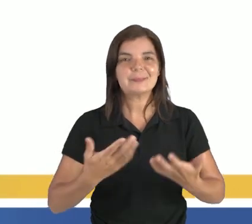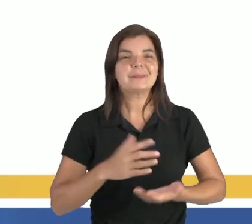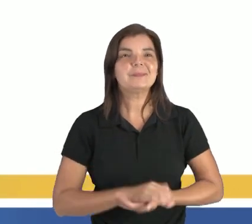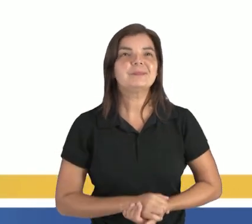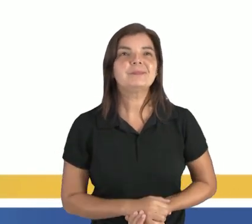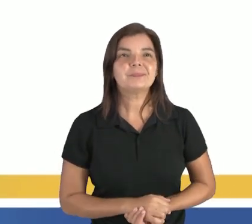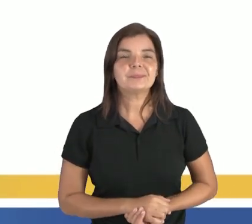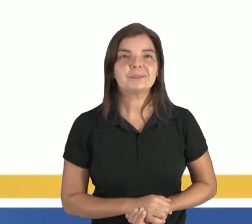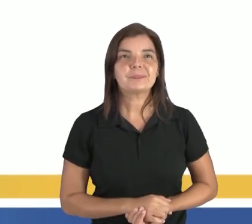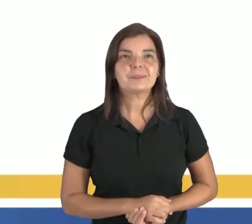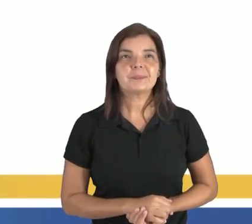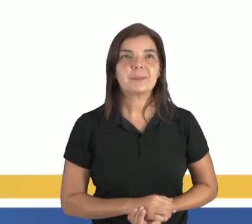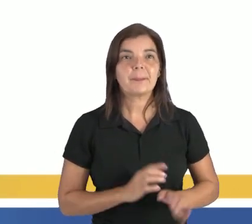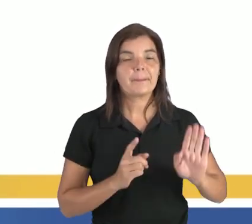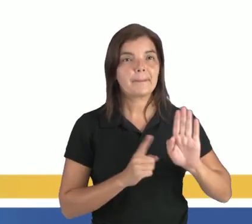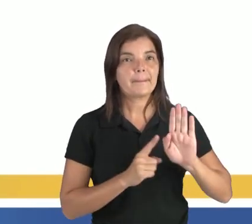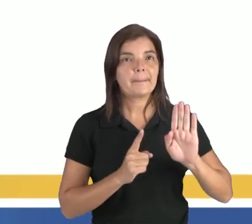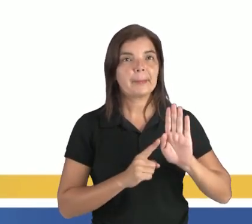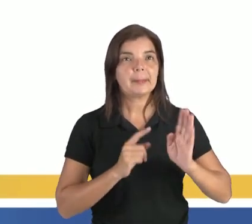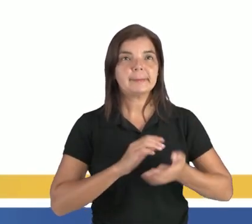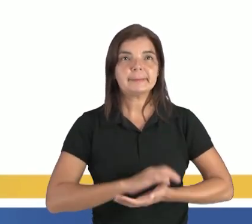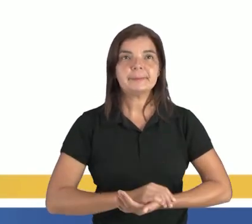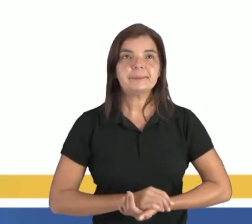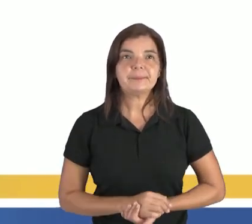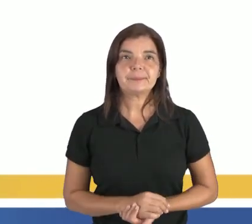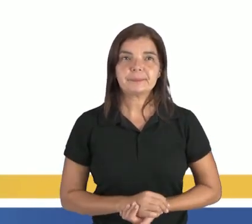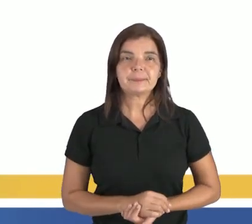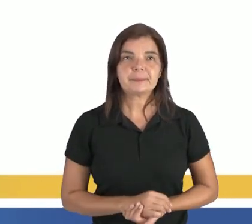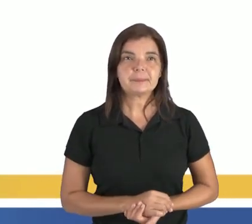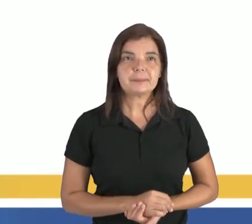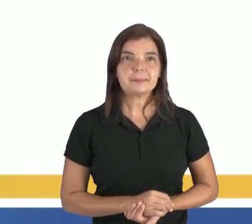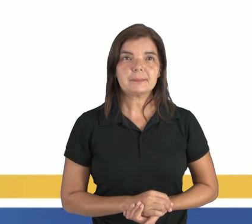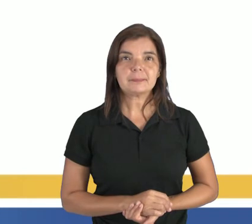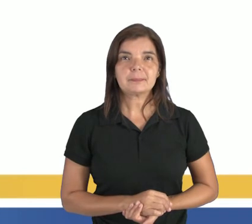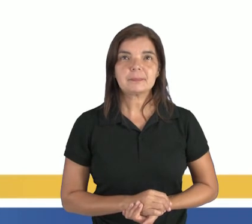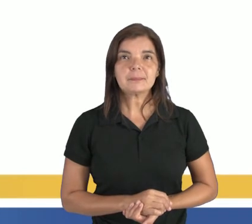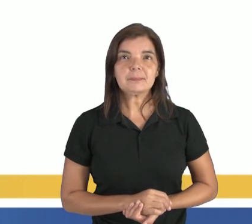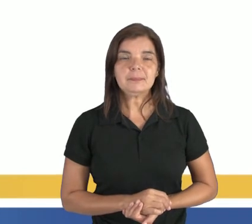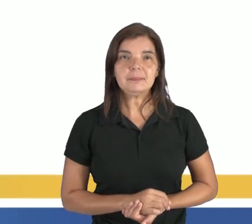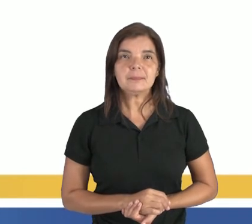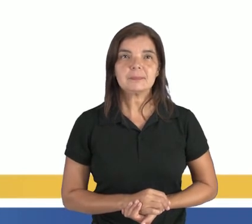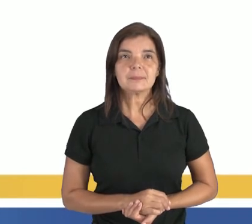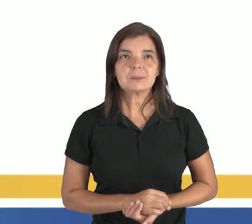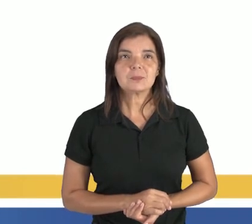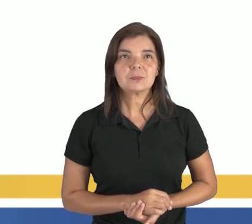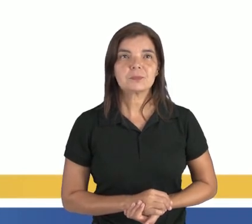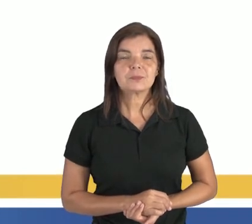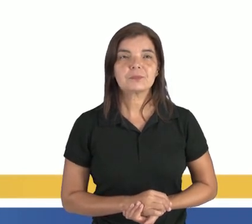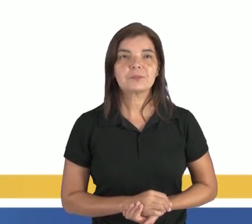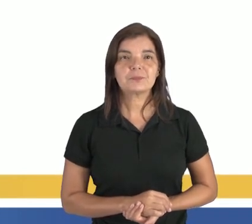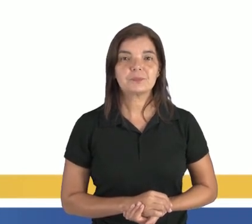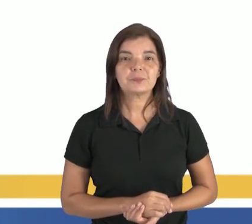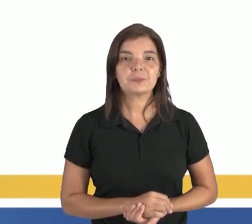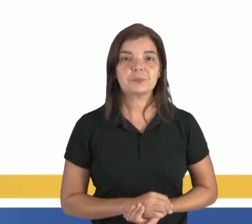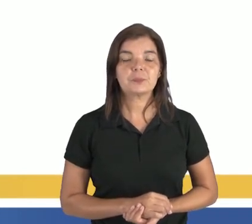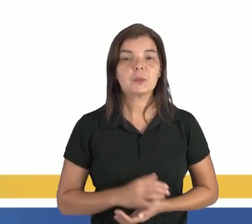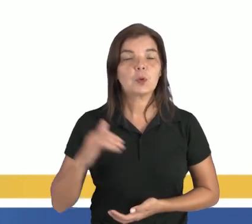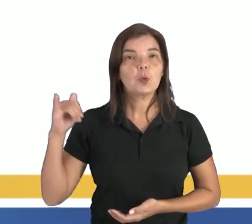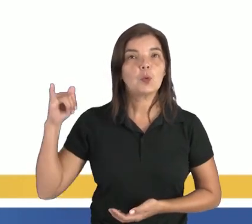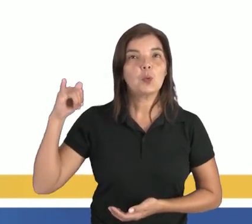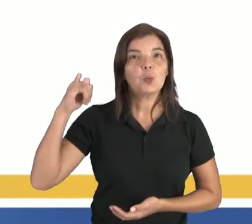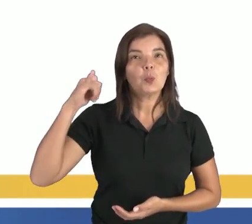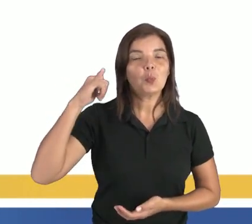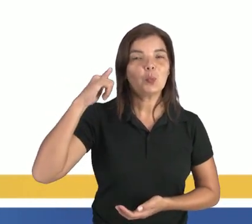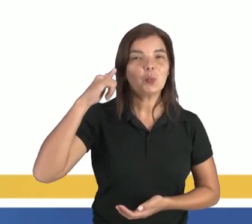gente? Letter B. The pilot was completely nervous to work yesterday. Então, o piloto ele